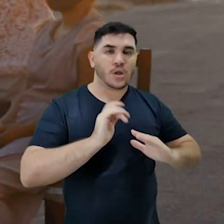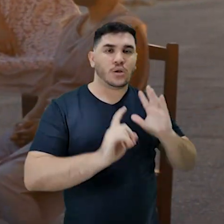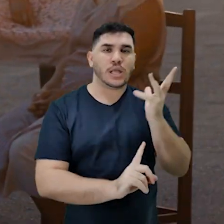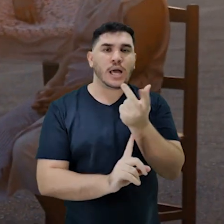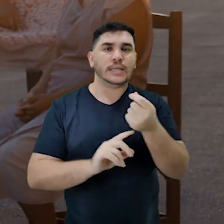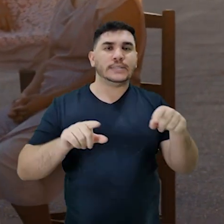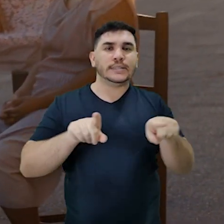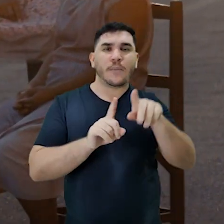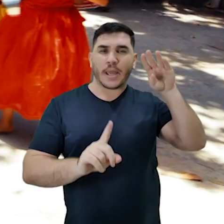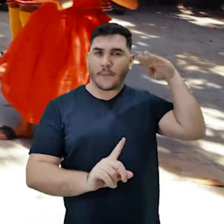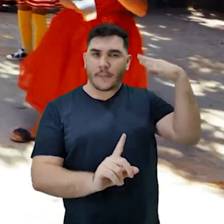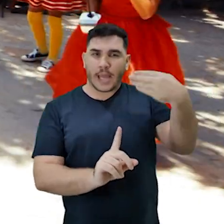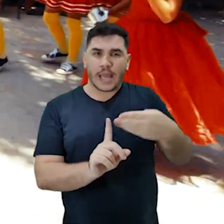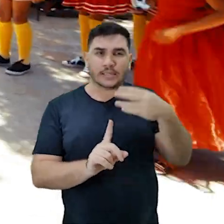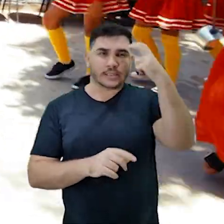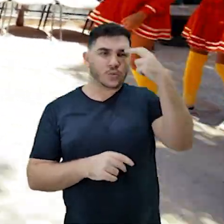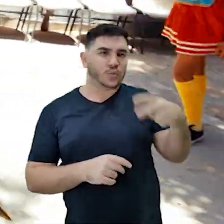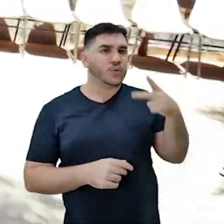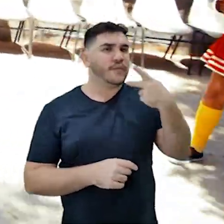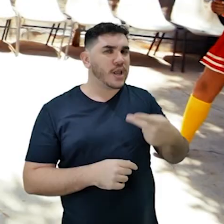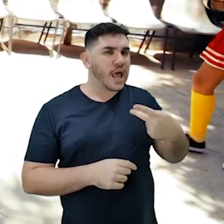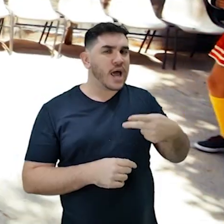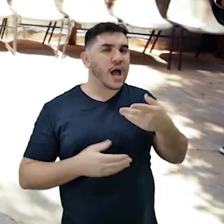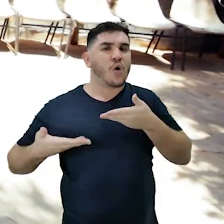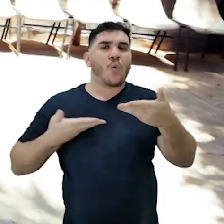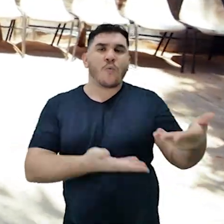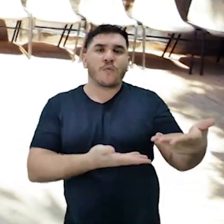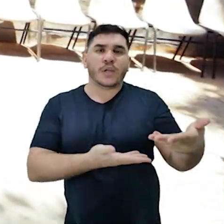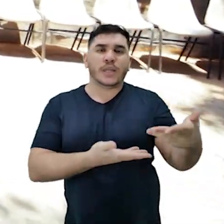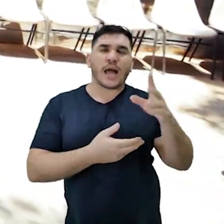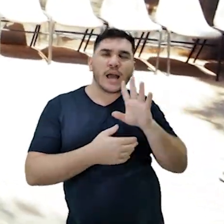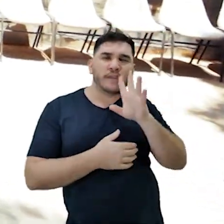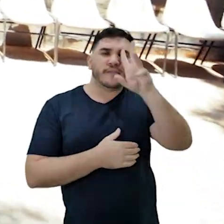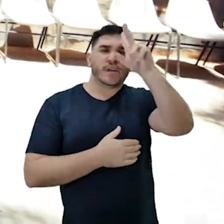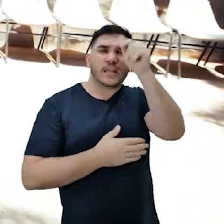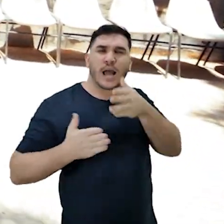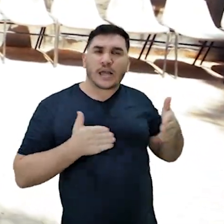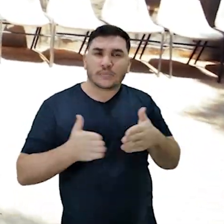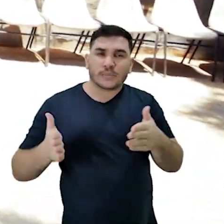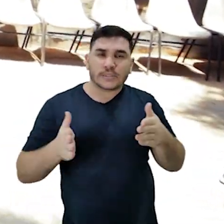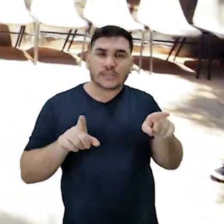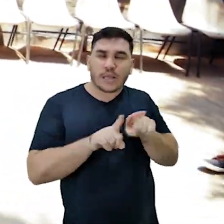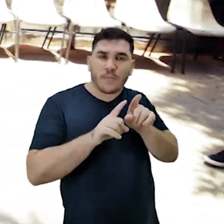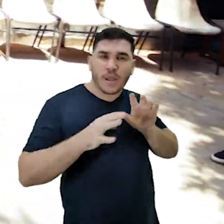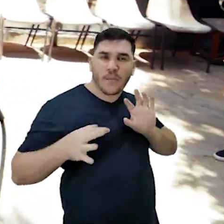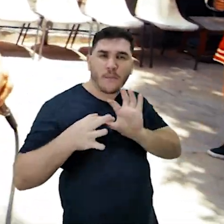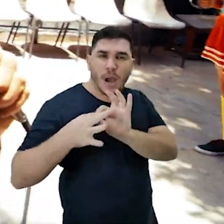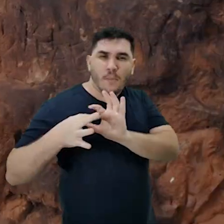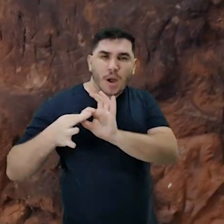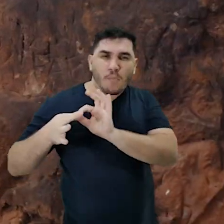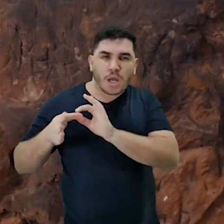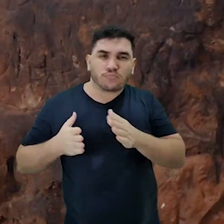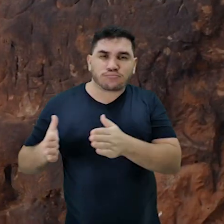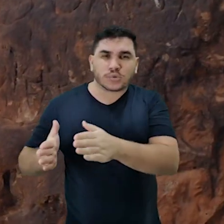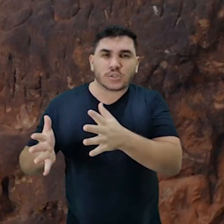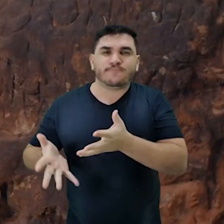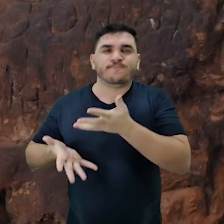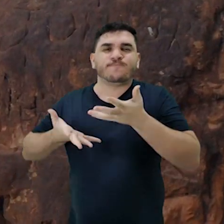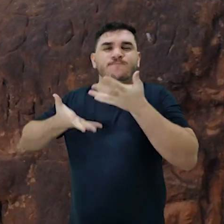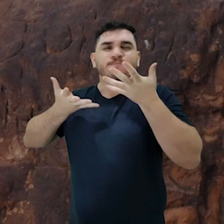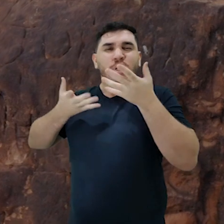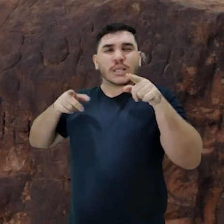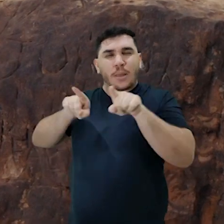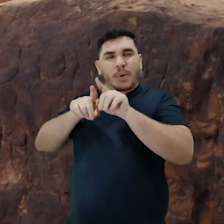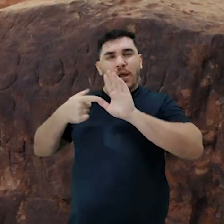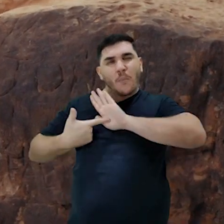grupos, artistas e mestres da cultura do Ceará, nos convida a inventar caminhos e nos conectar com trajetórias